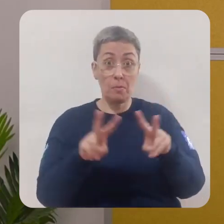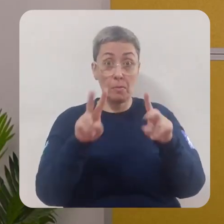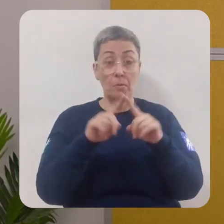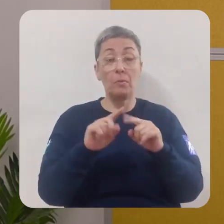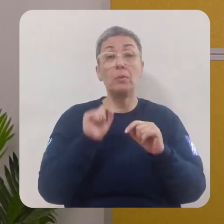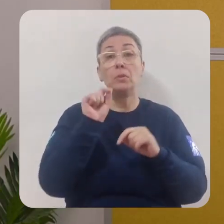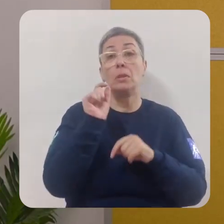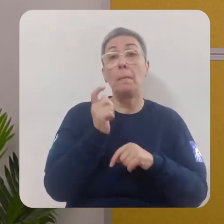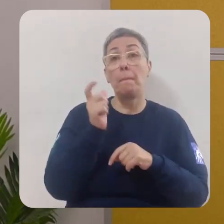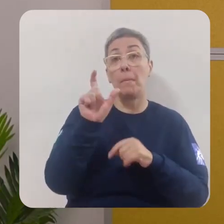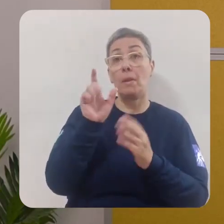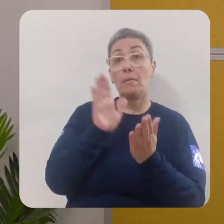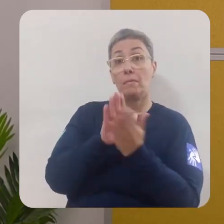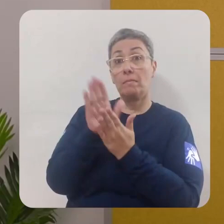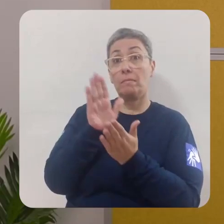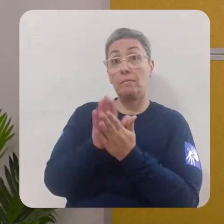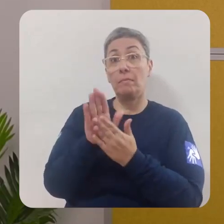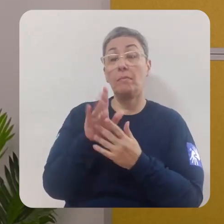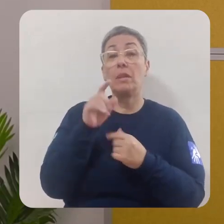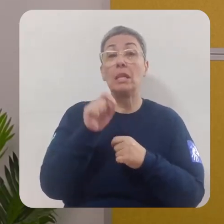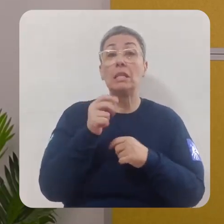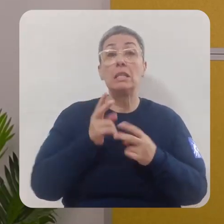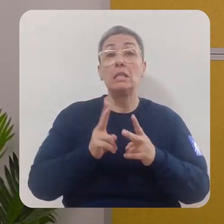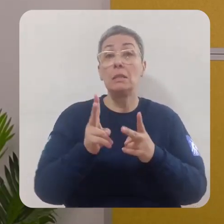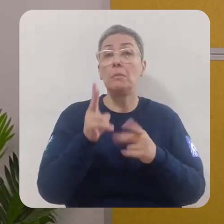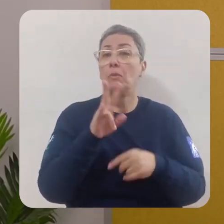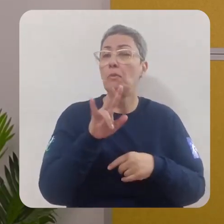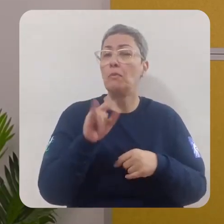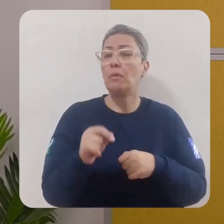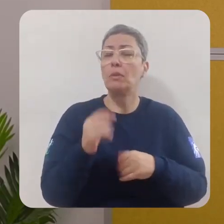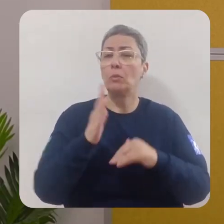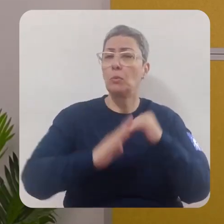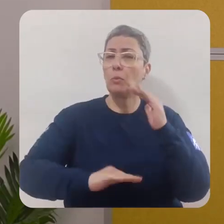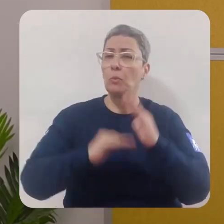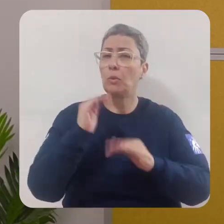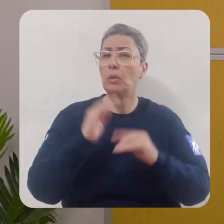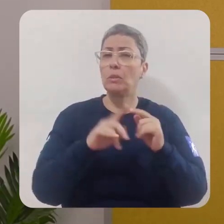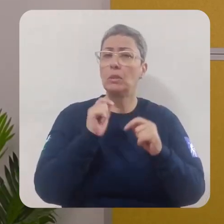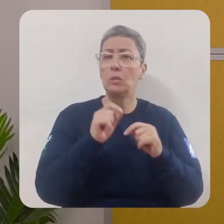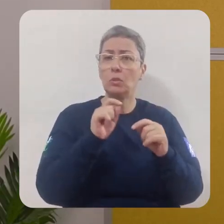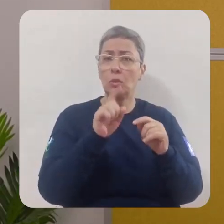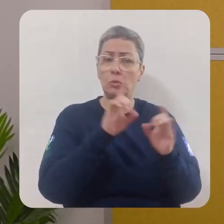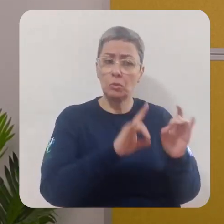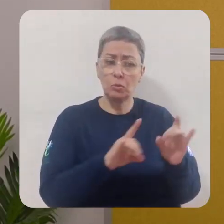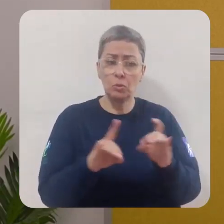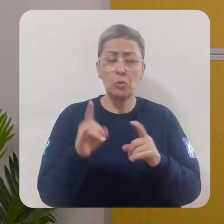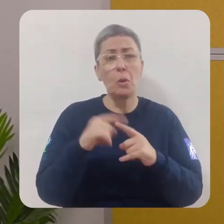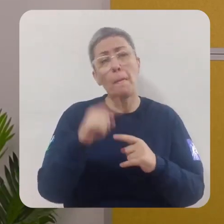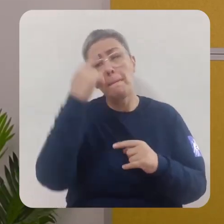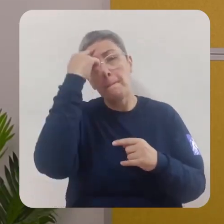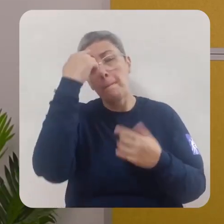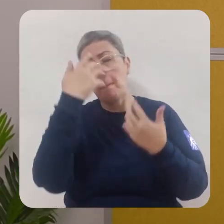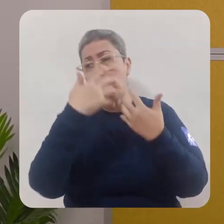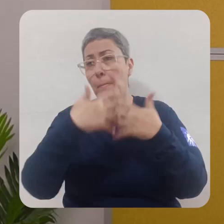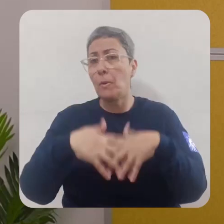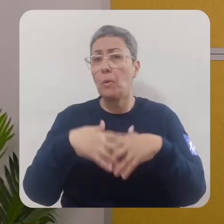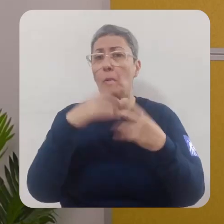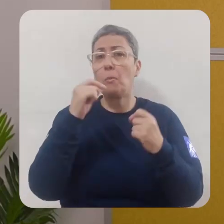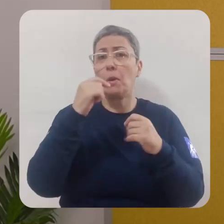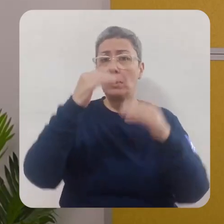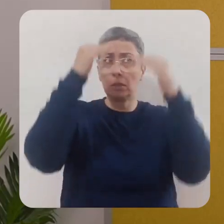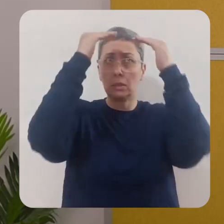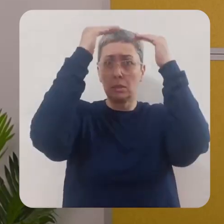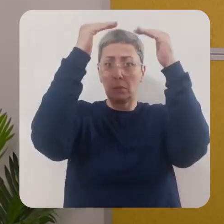imagens e palavras impressas. Sempre que nós vamos realizar esta rotina, nós vamos pensar